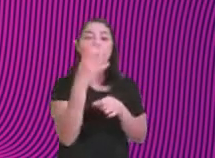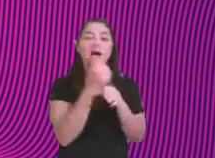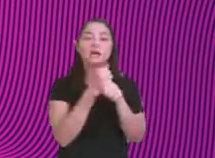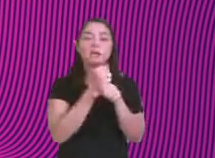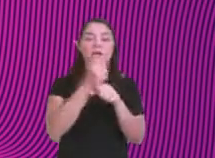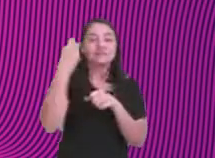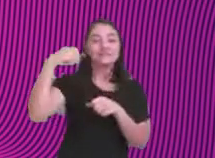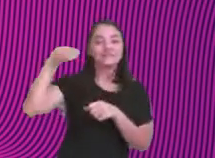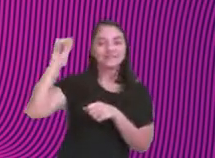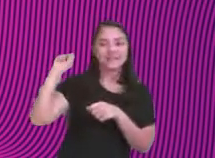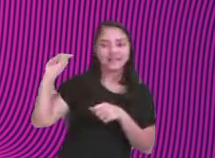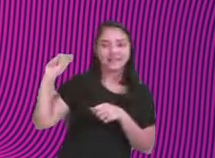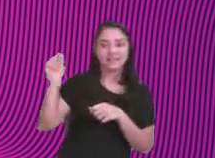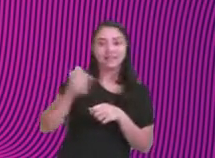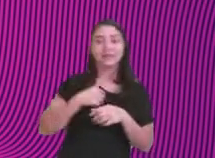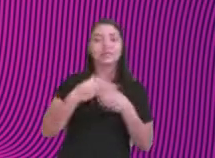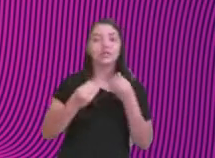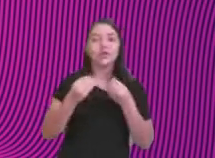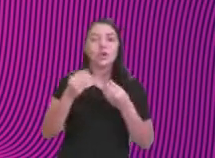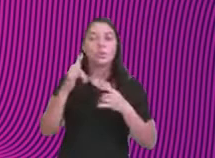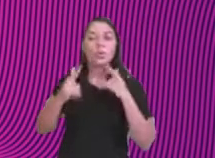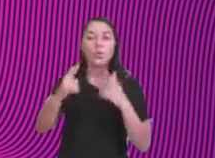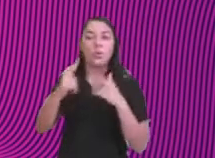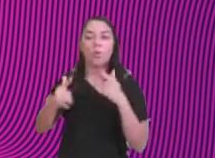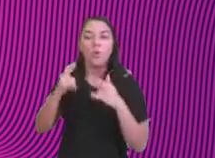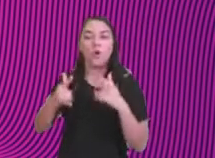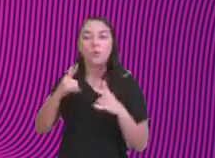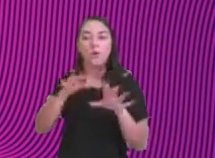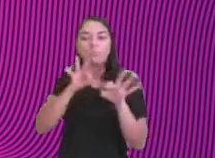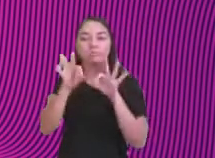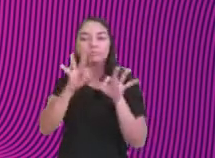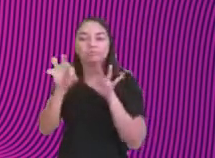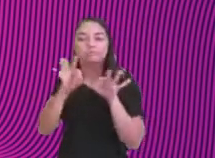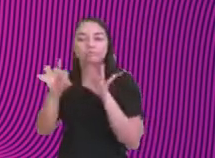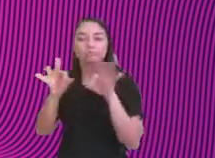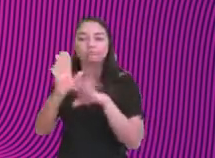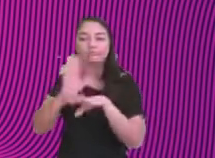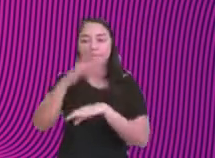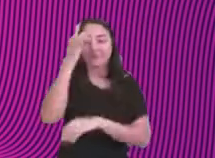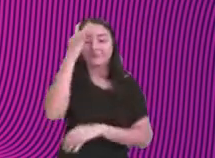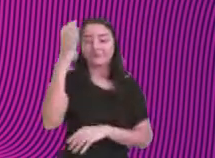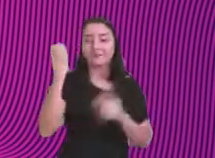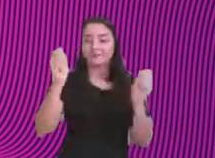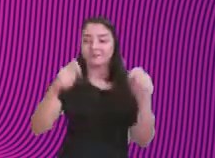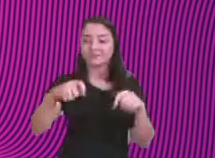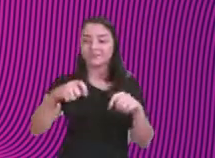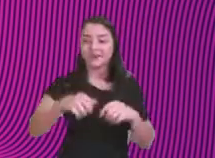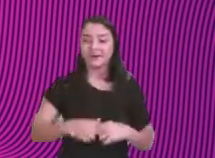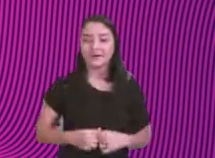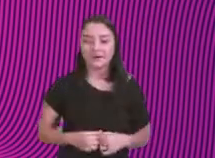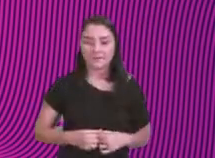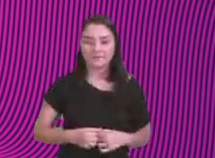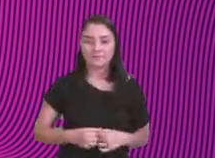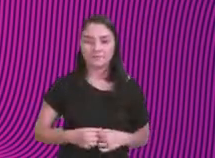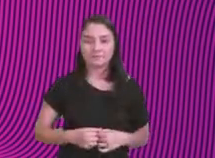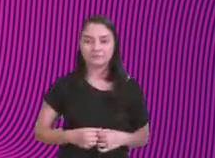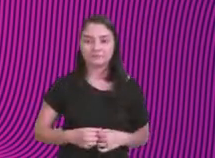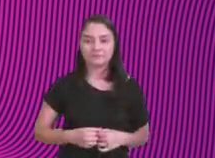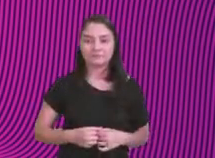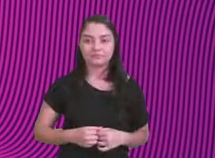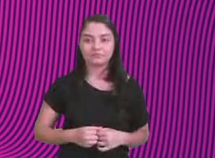para facilitar a parte perineal, não é? E vocês viram também que naquele acesso combinado, a gente tem algumas